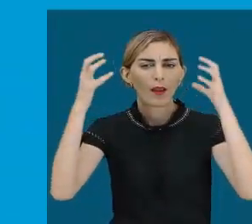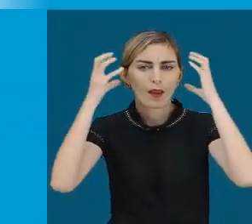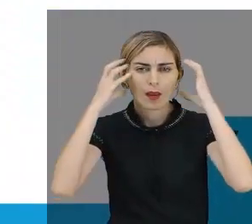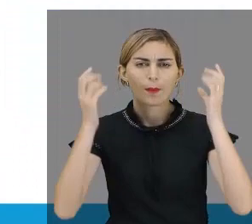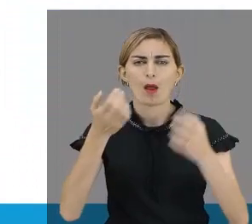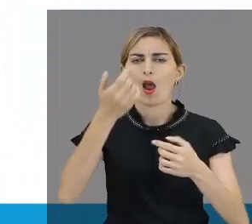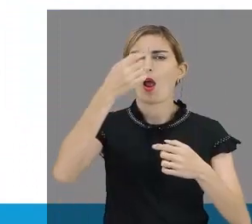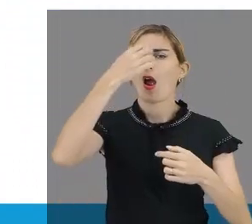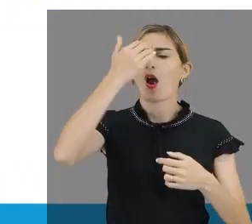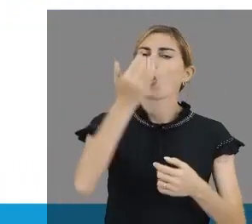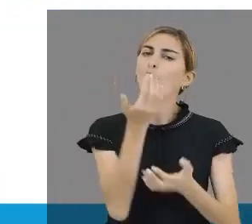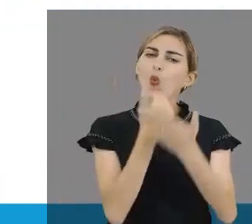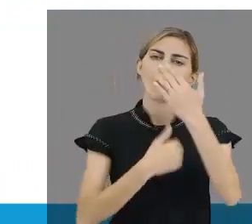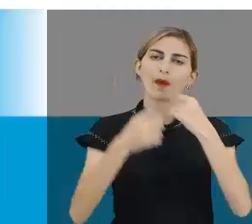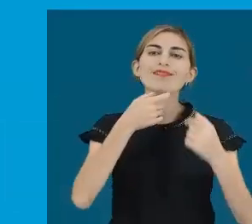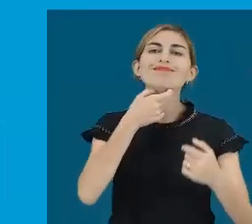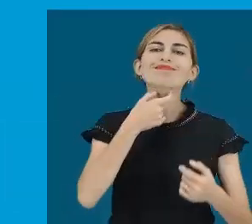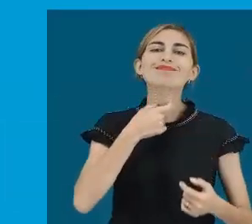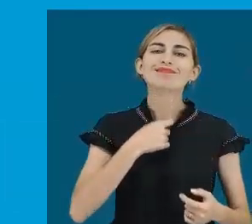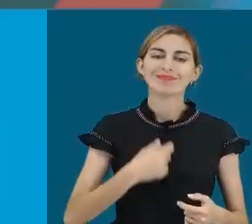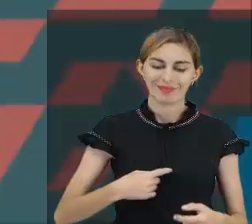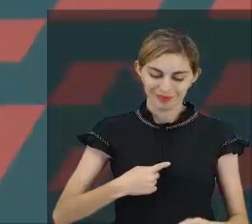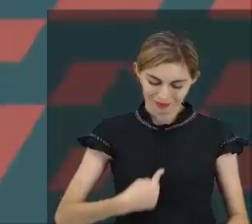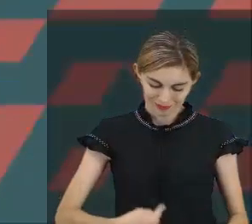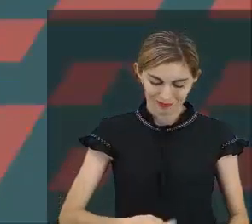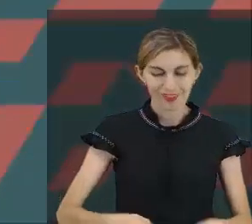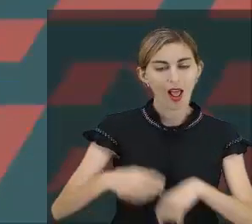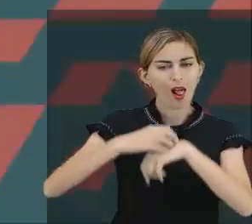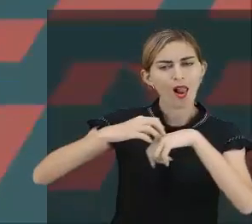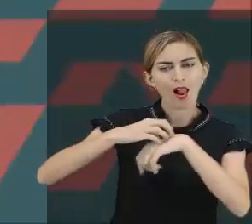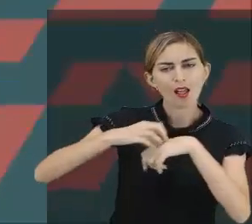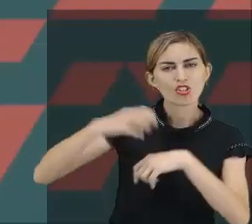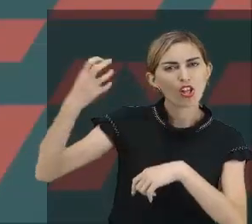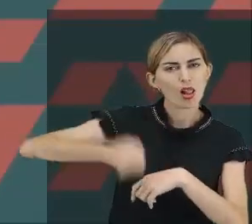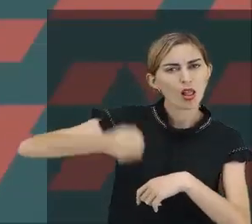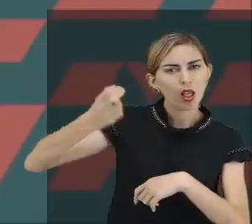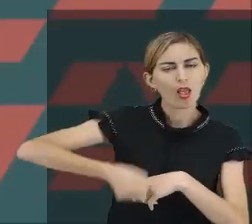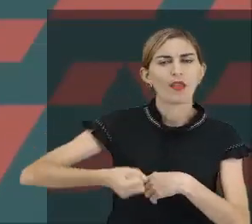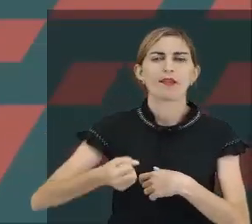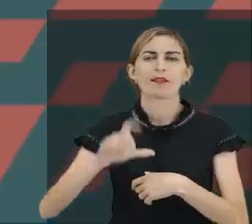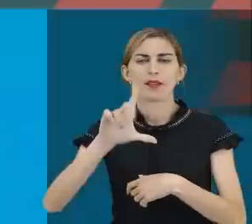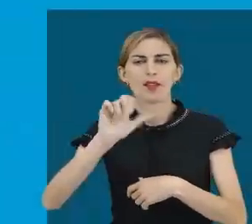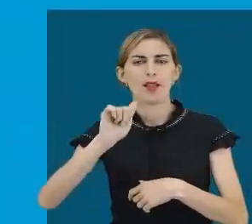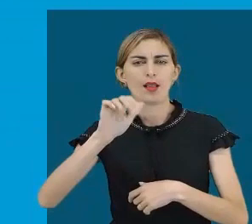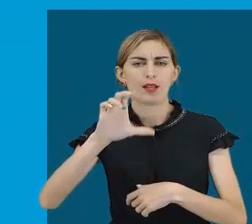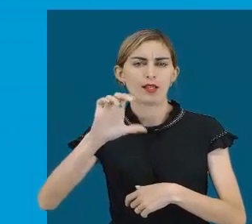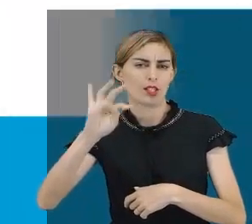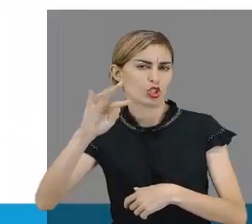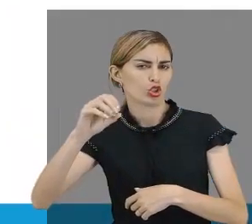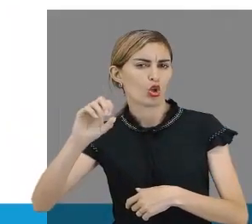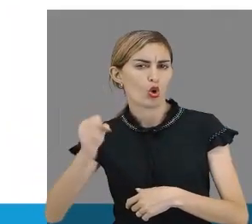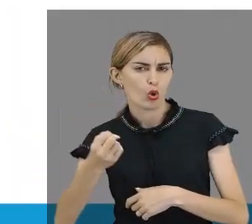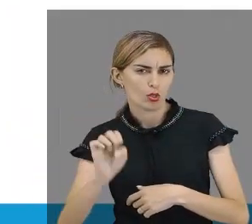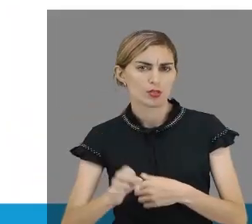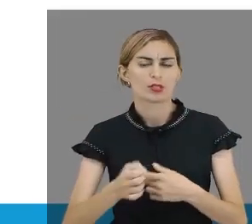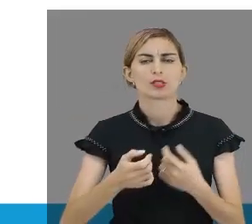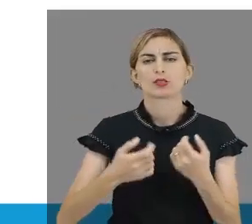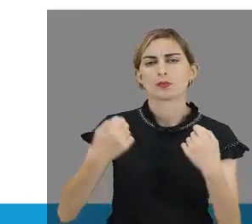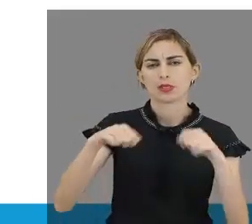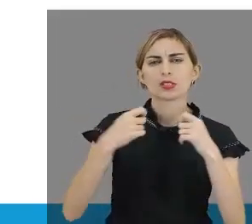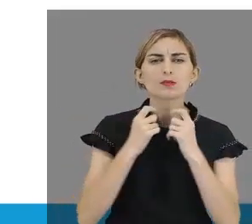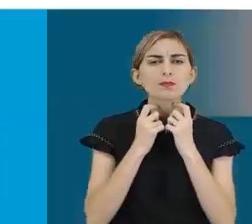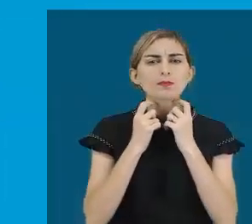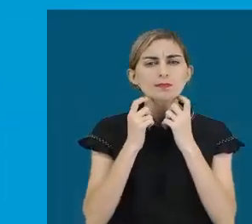menor, sistema digestório, essas crianças elas têm mais propensão a ter alergia a glúten, a lactose, né? Sistema